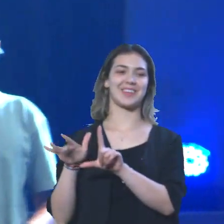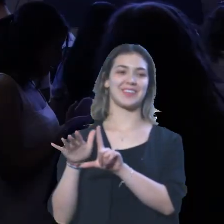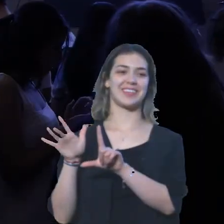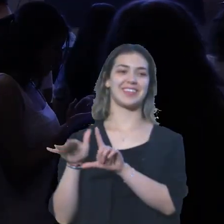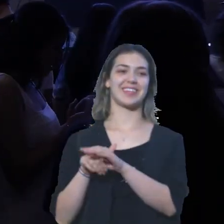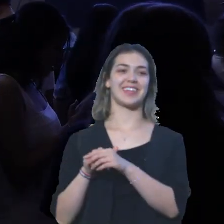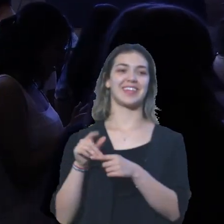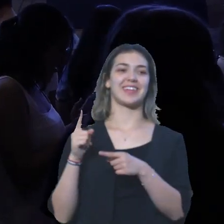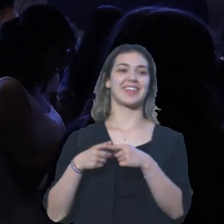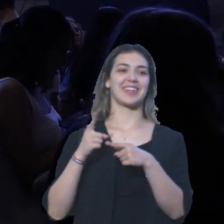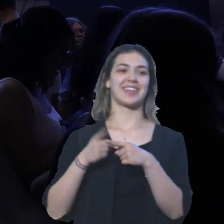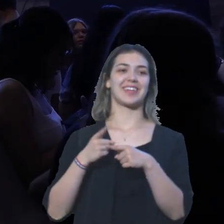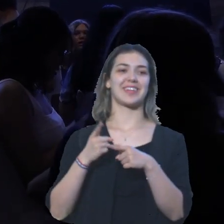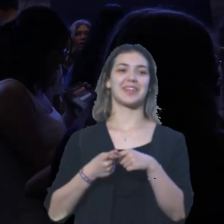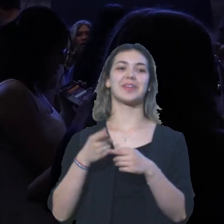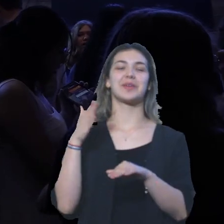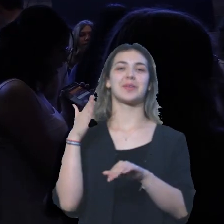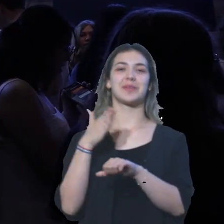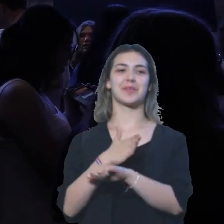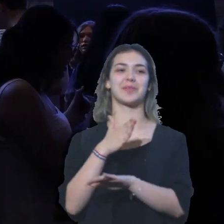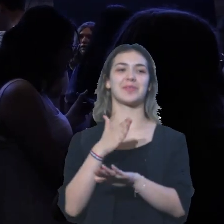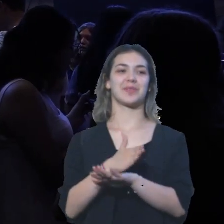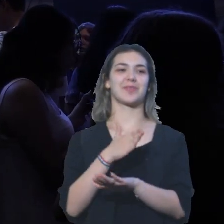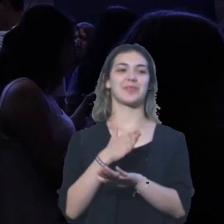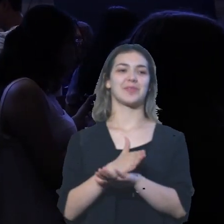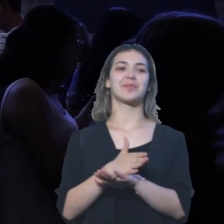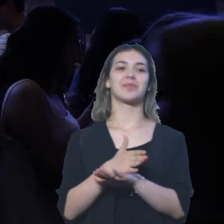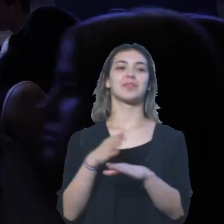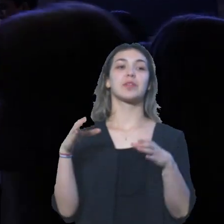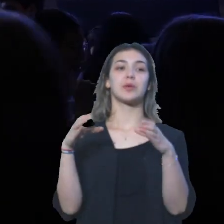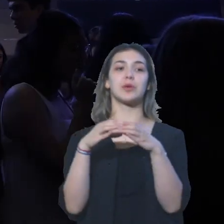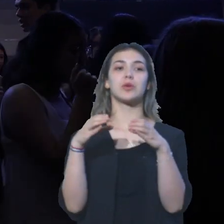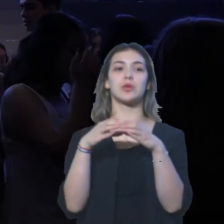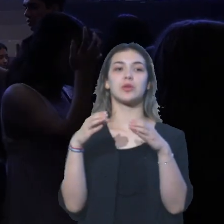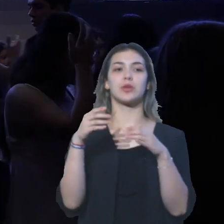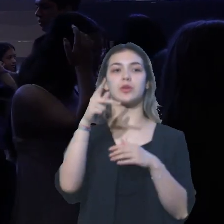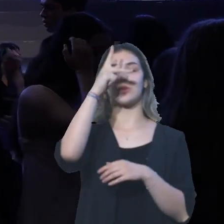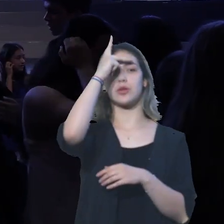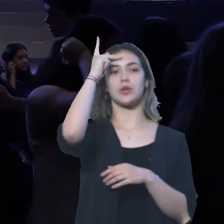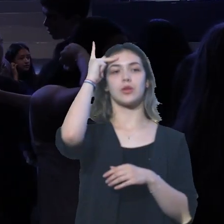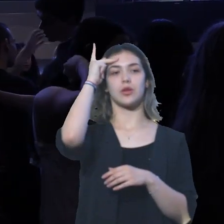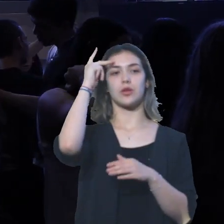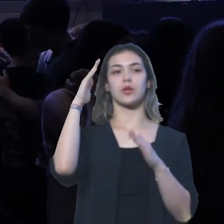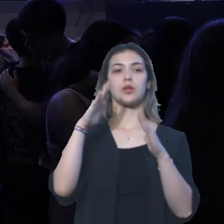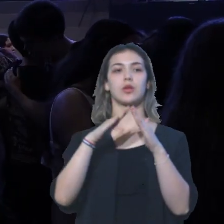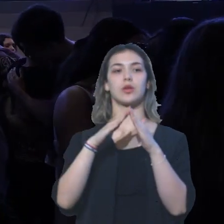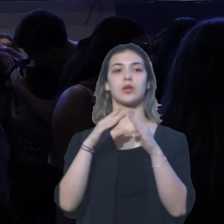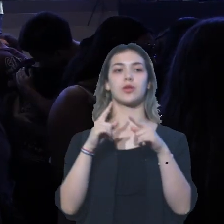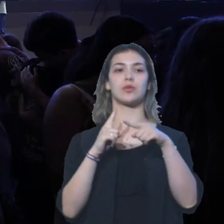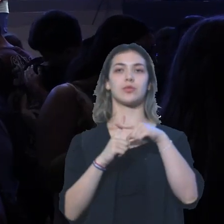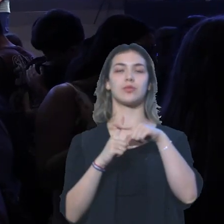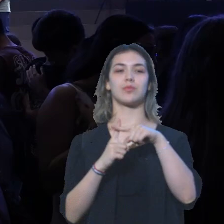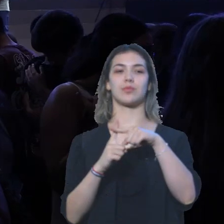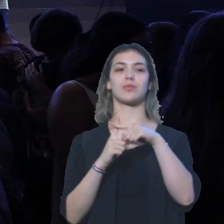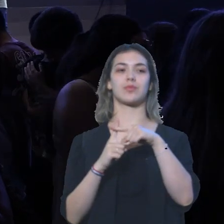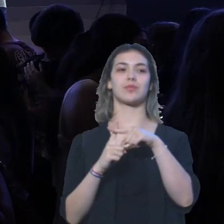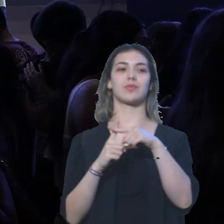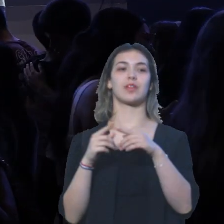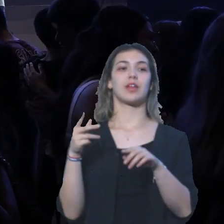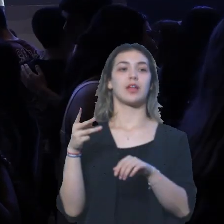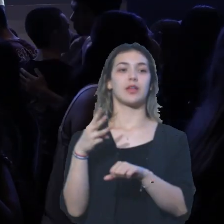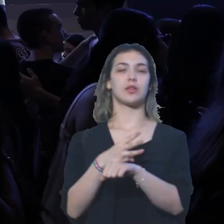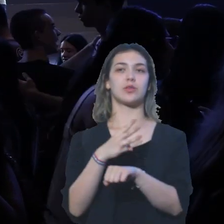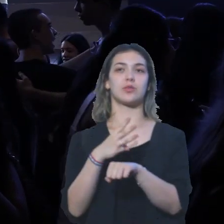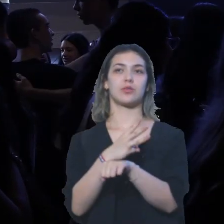você, as pessoas da igreja. Você vai cair num grupo de WhatsApp e lá a gente vai falar com você, para